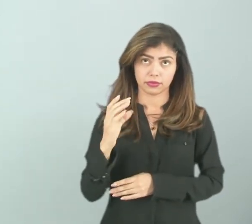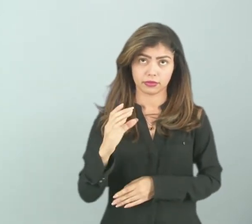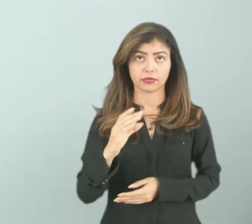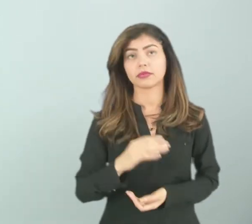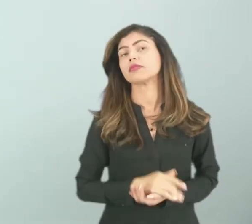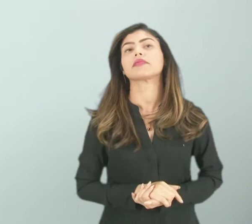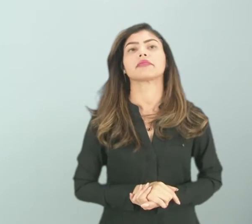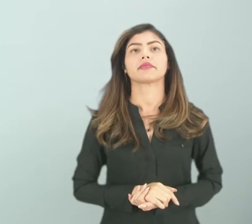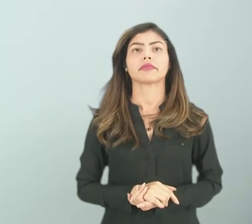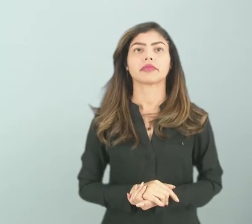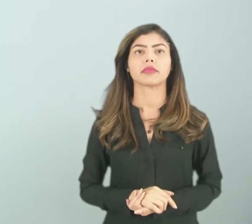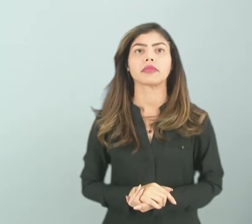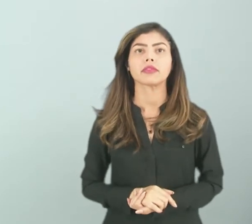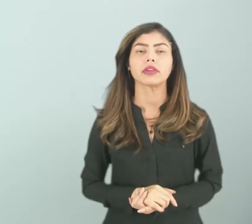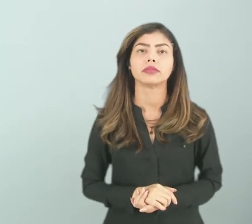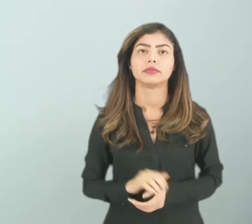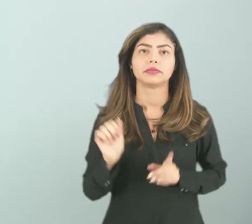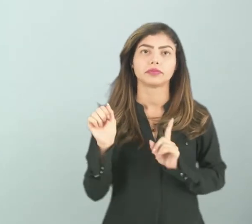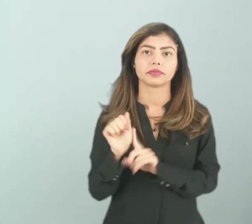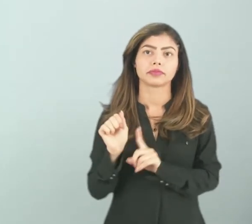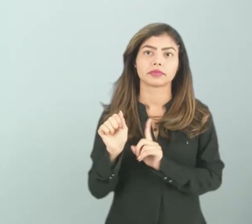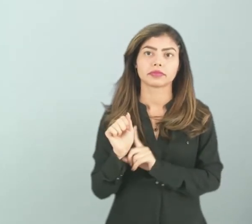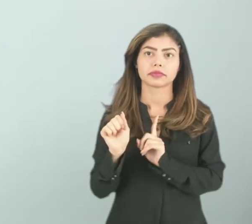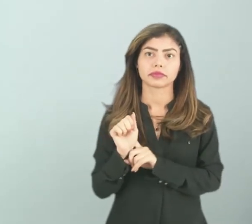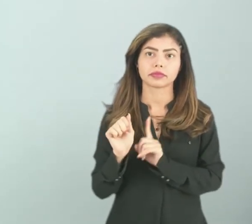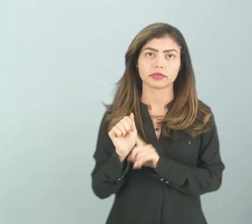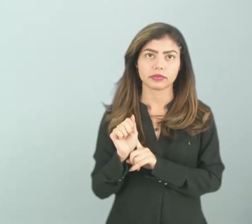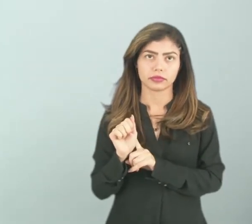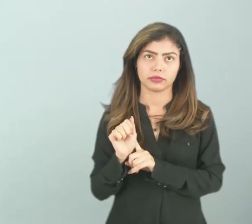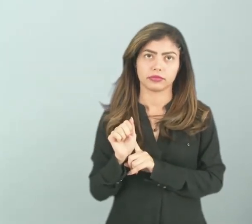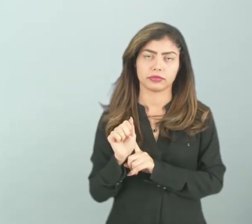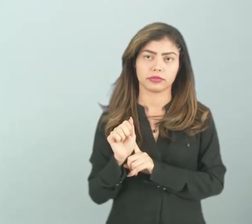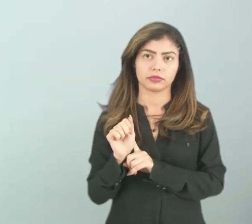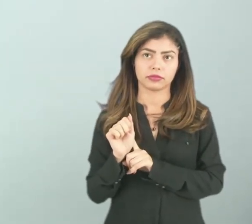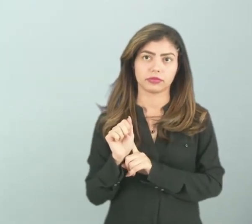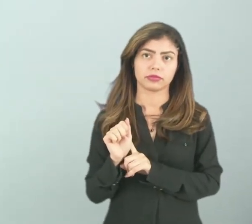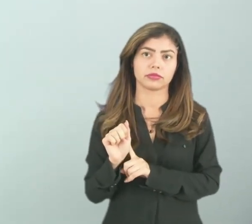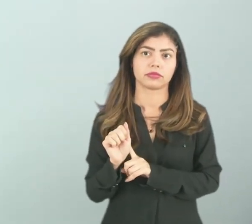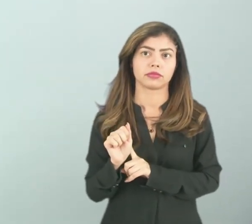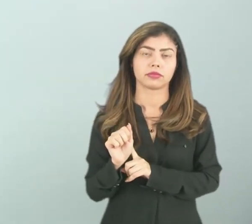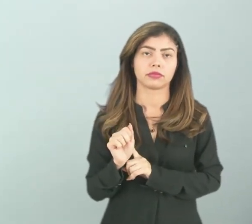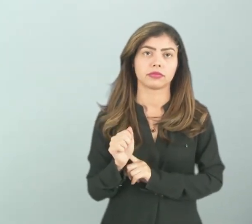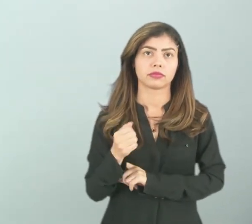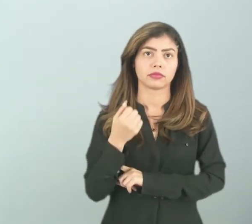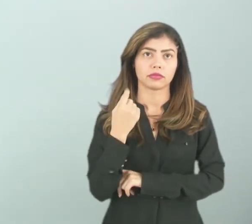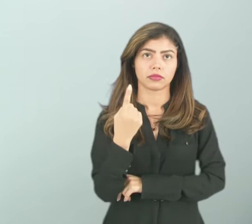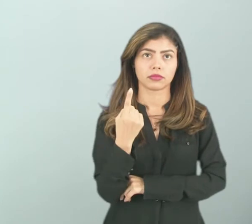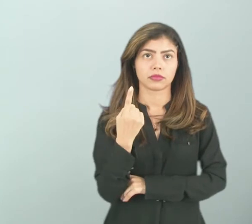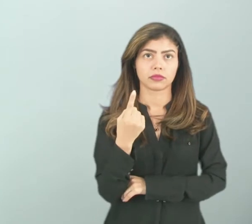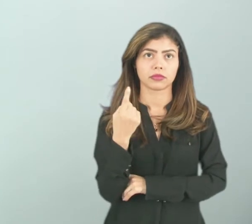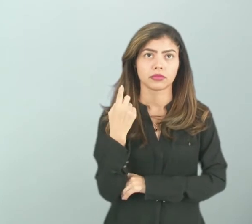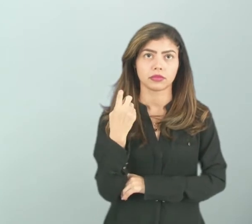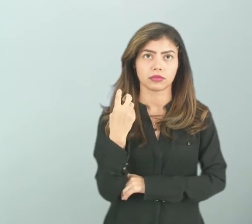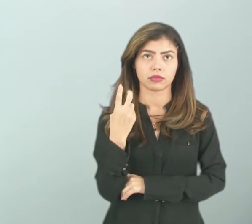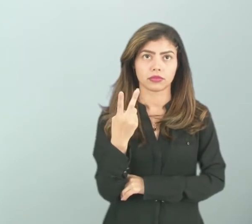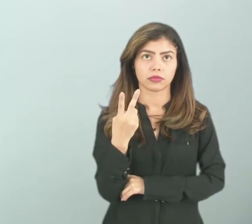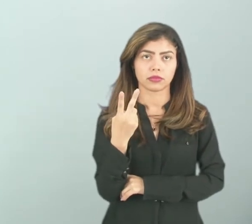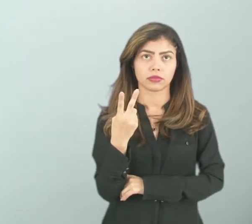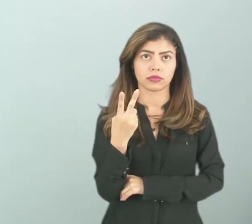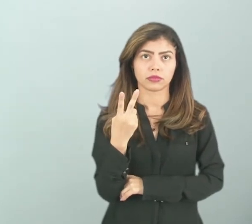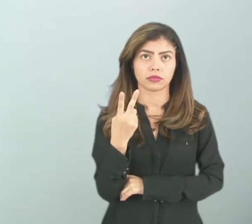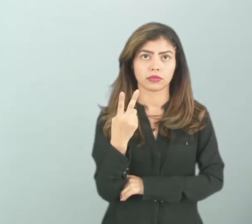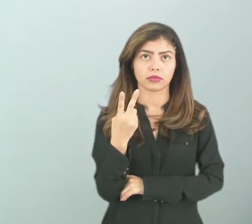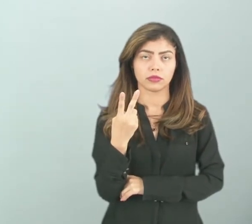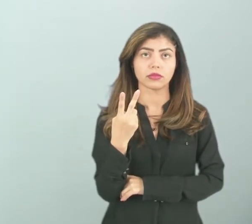C. Observe, ele está aqui. Esse é o ponto A. Então, ele vai subir 1,